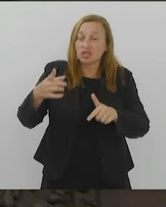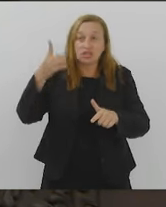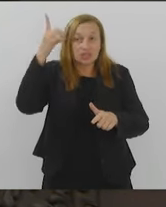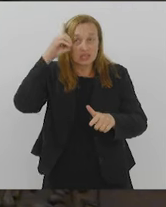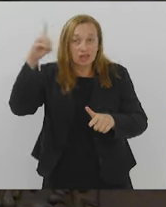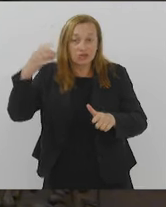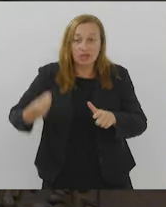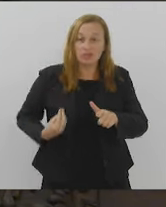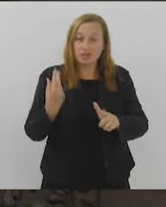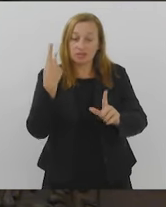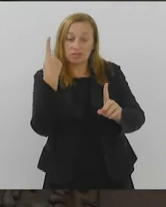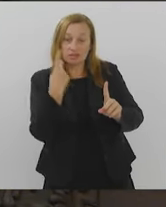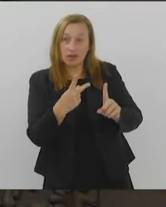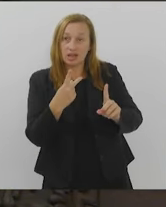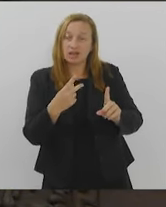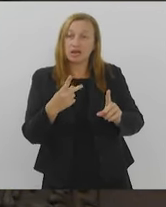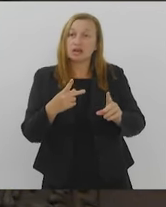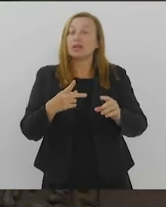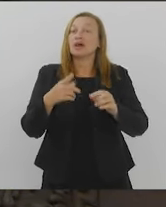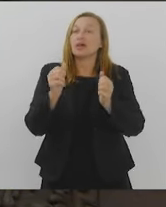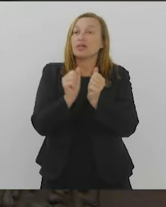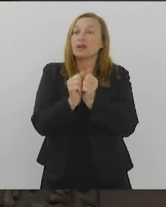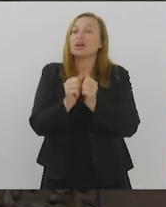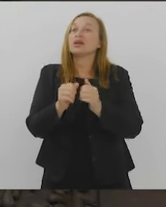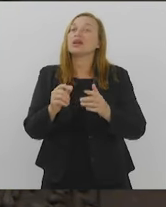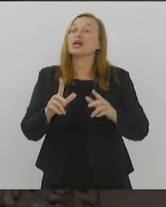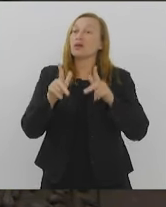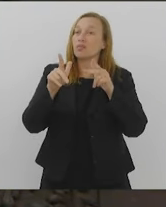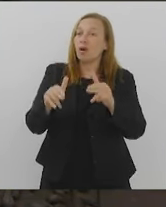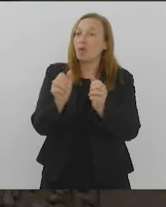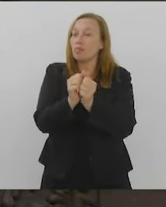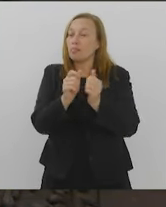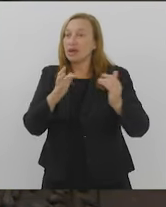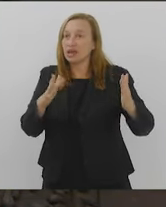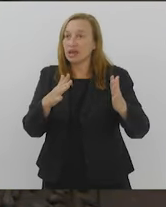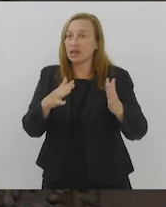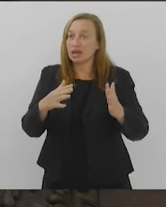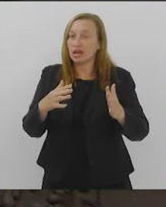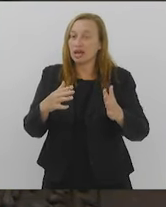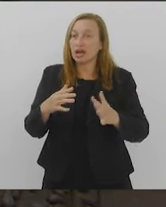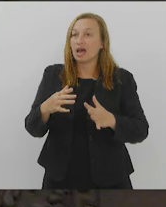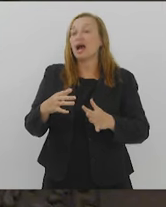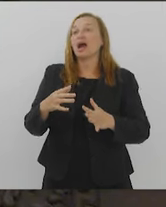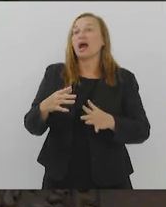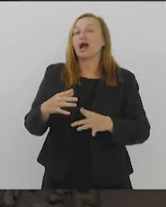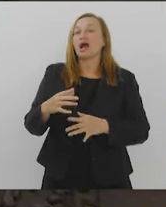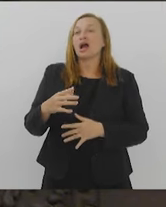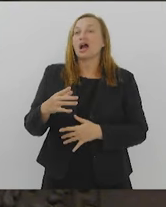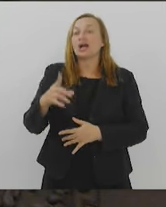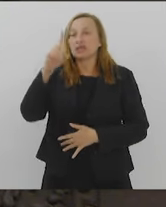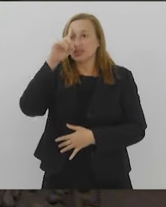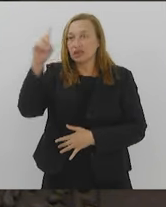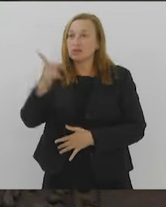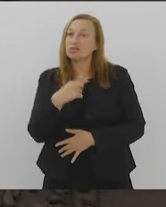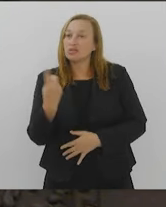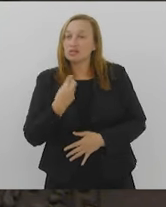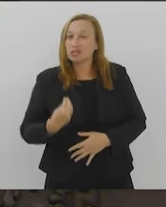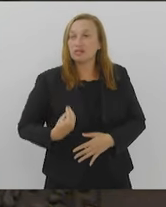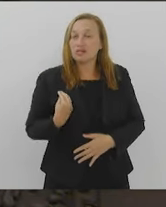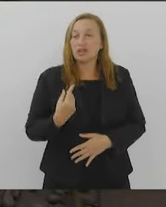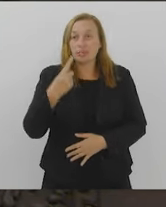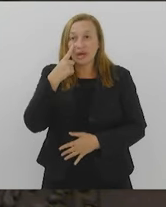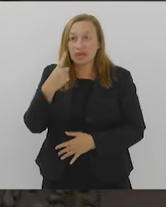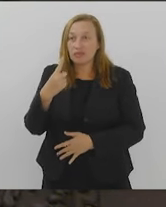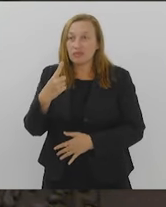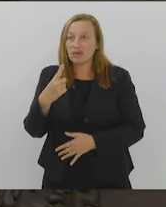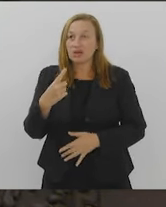assembleianos todos, assim brilhe a vossa luz perante os homens, para que vejam as vossas obras e